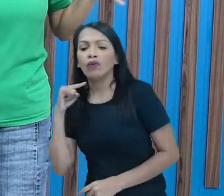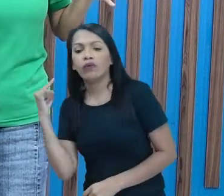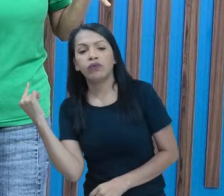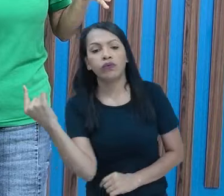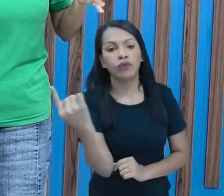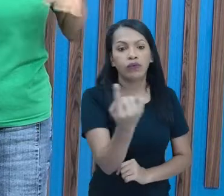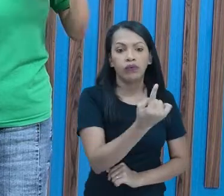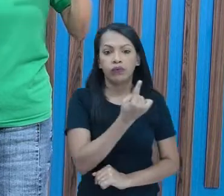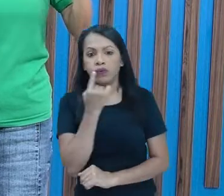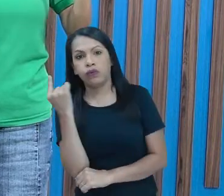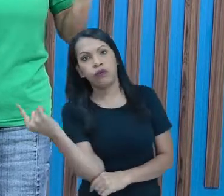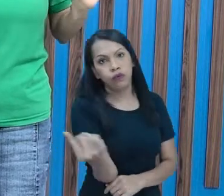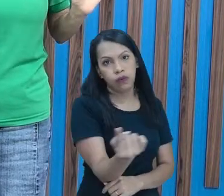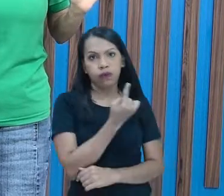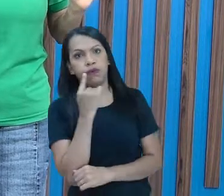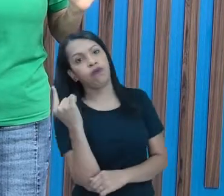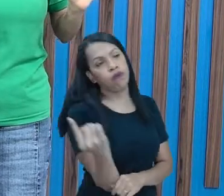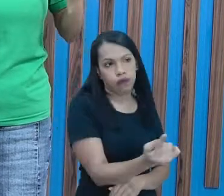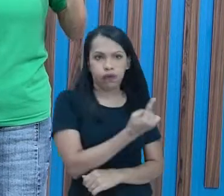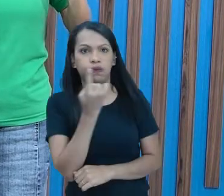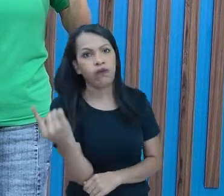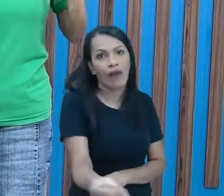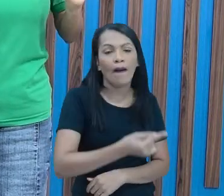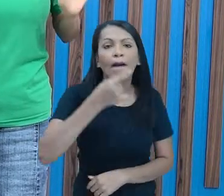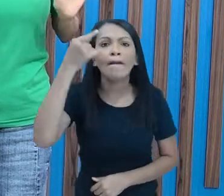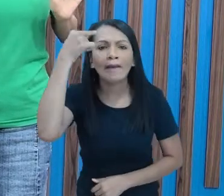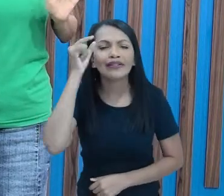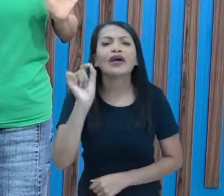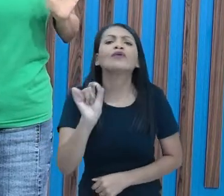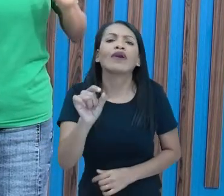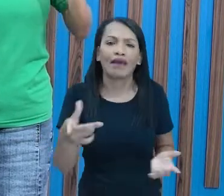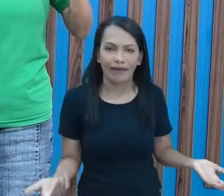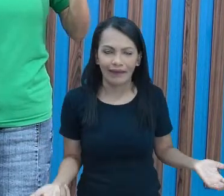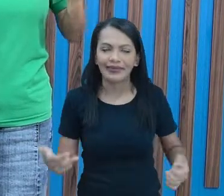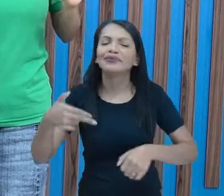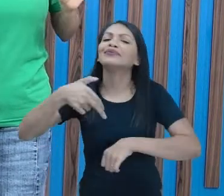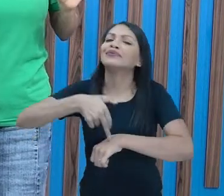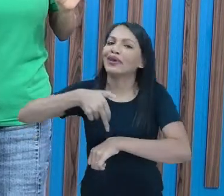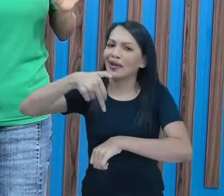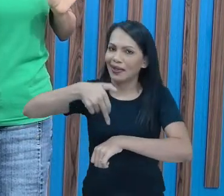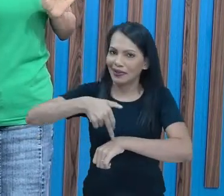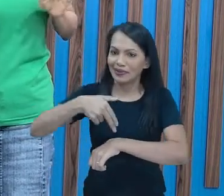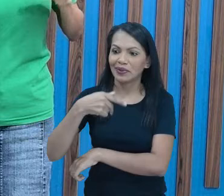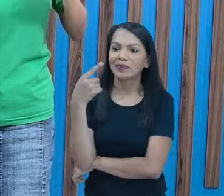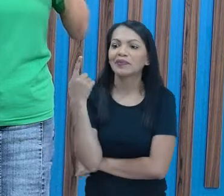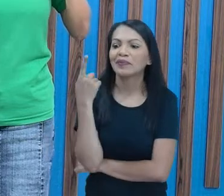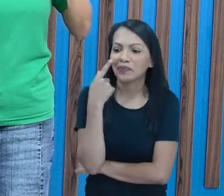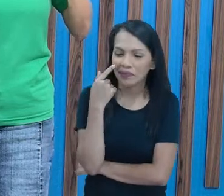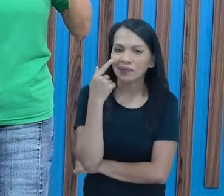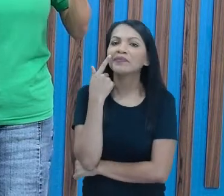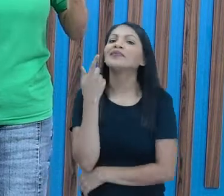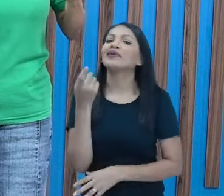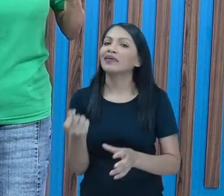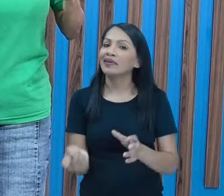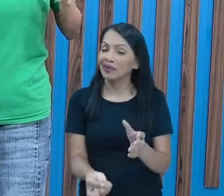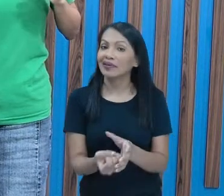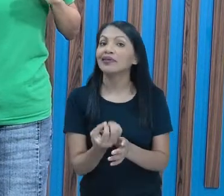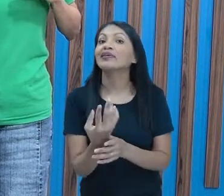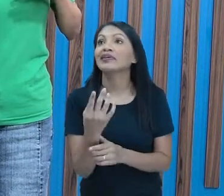muito redemoinho, pensaram logo no Saci Pererê e criaram esse personagem que a gente